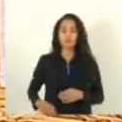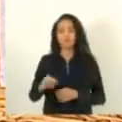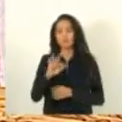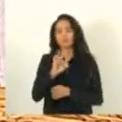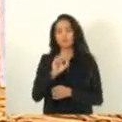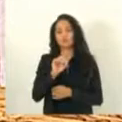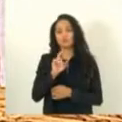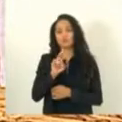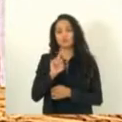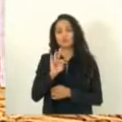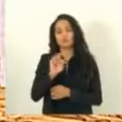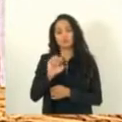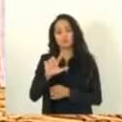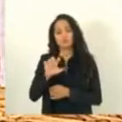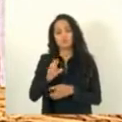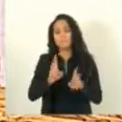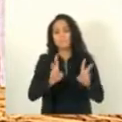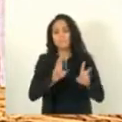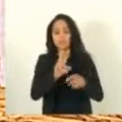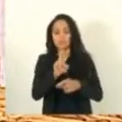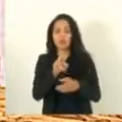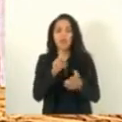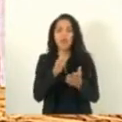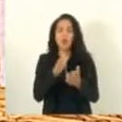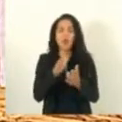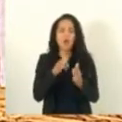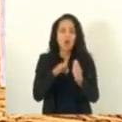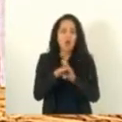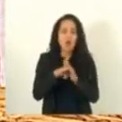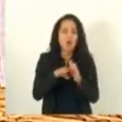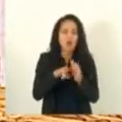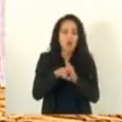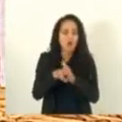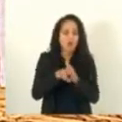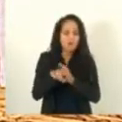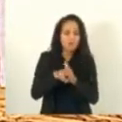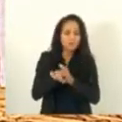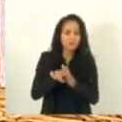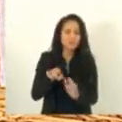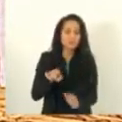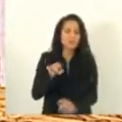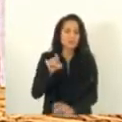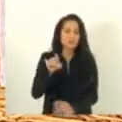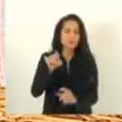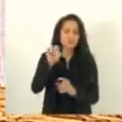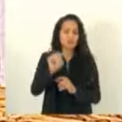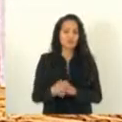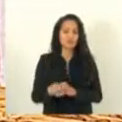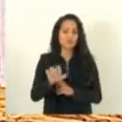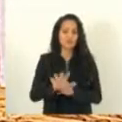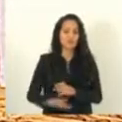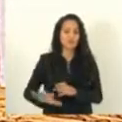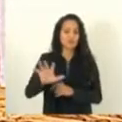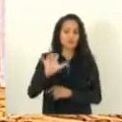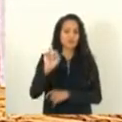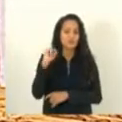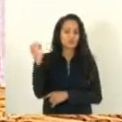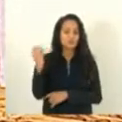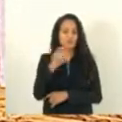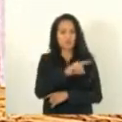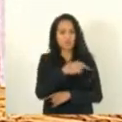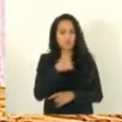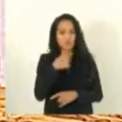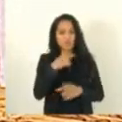mesma consulta feita ao STF de uma lei idêntica que está em vigor no Rio Grande do Sul. É legítimo que o Poder Legislativo,